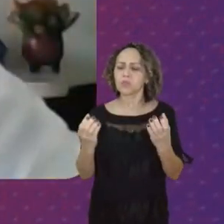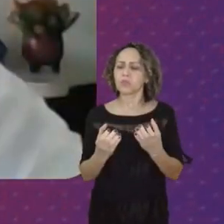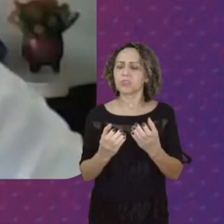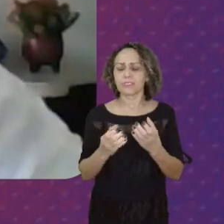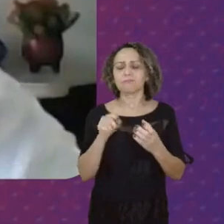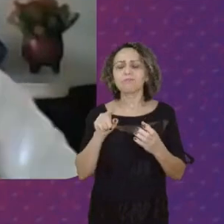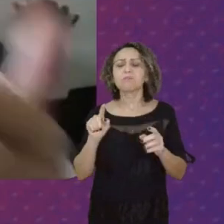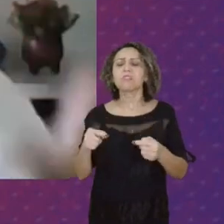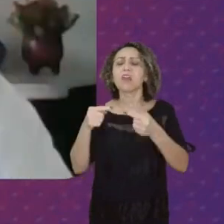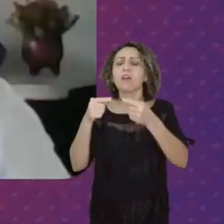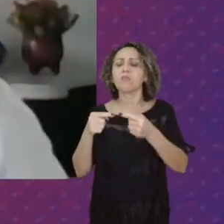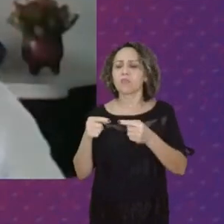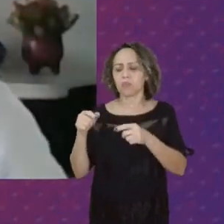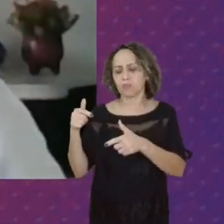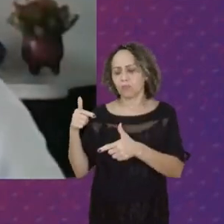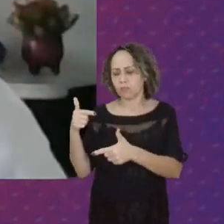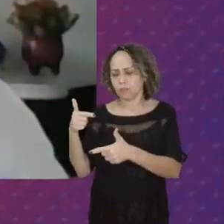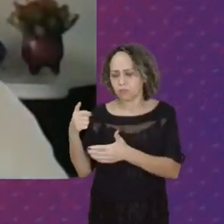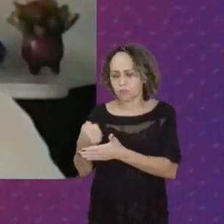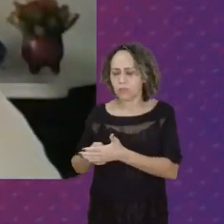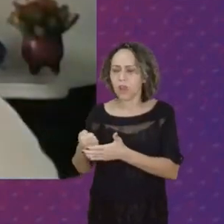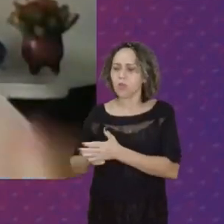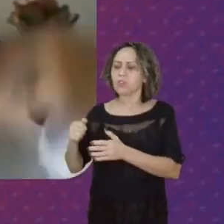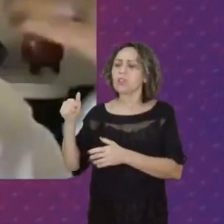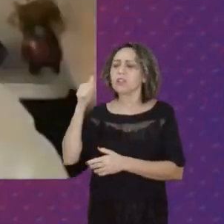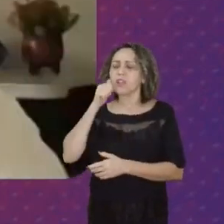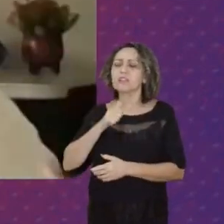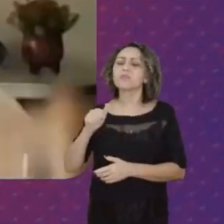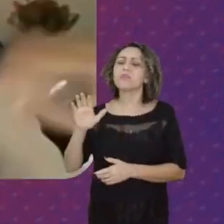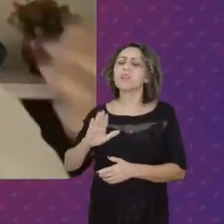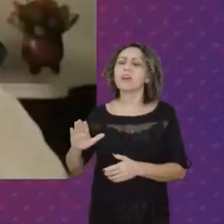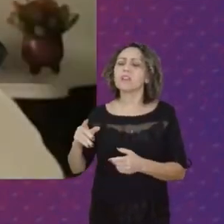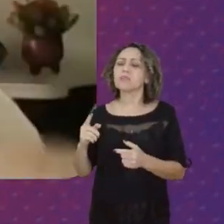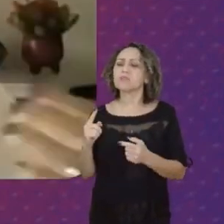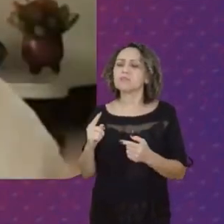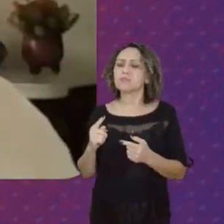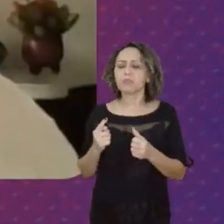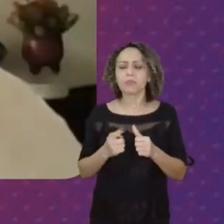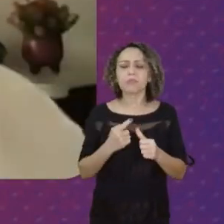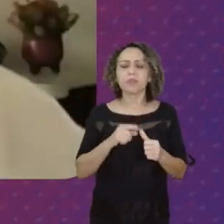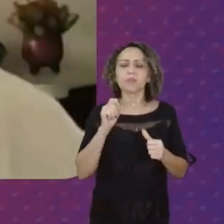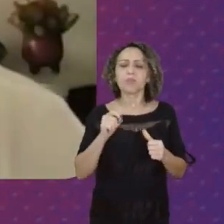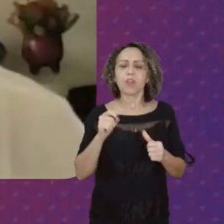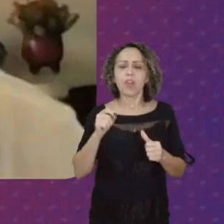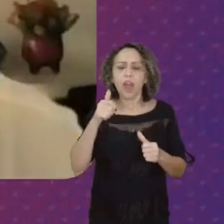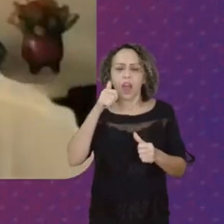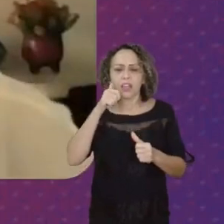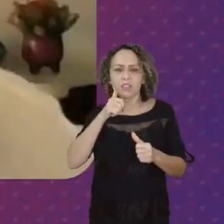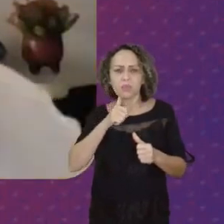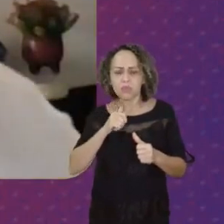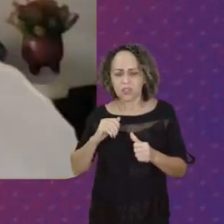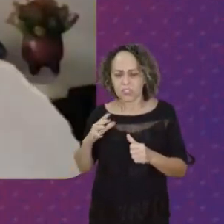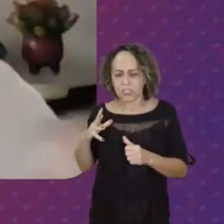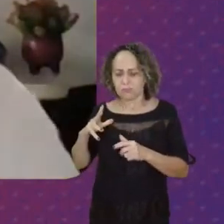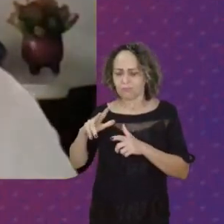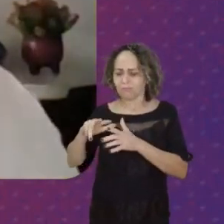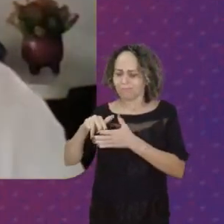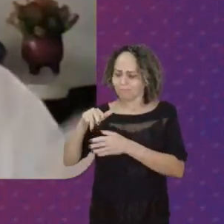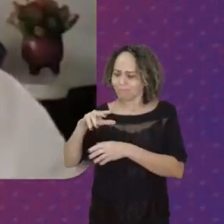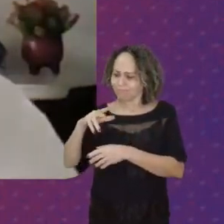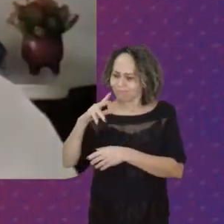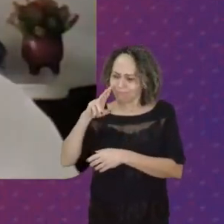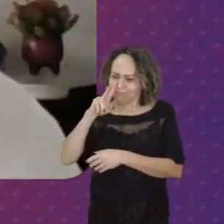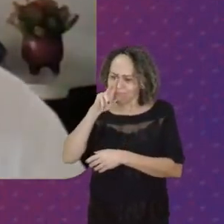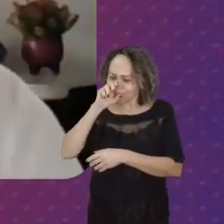luta das mulheres? Eles têm a ver com a luta das mulheres, primeiro porque as mulheres foram acumulando forças e